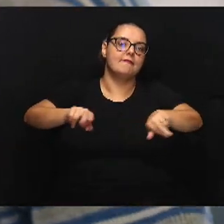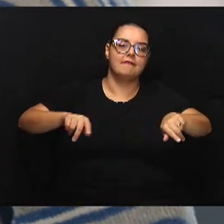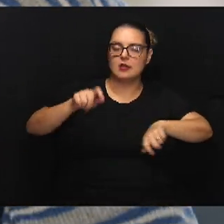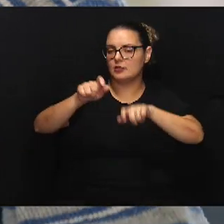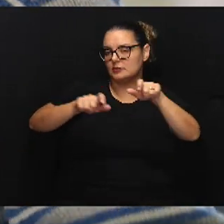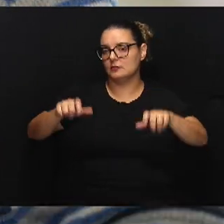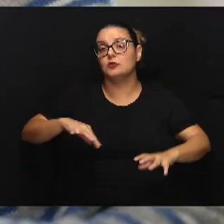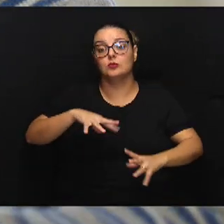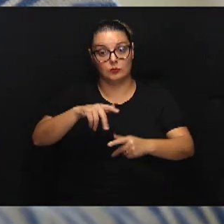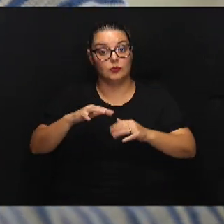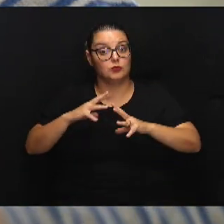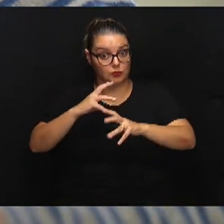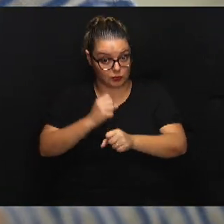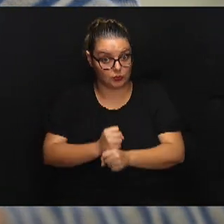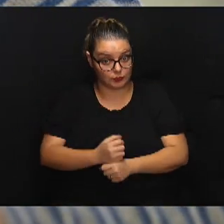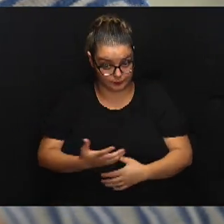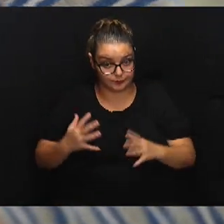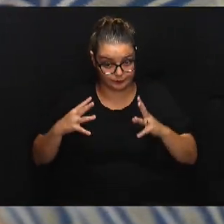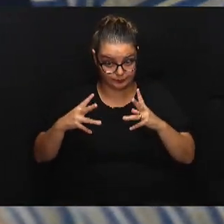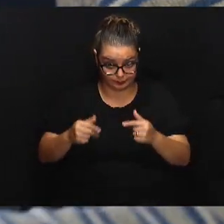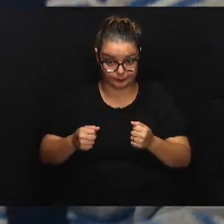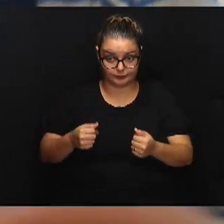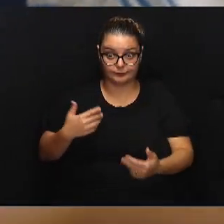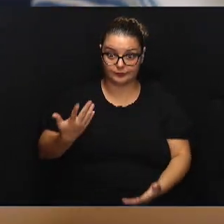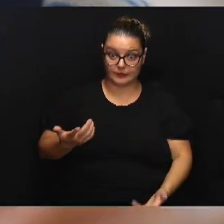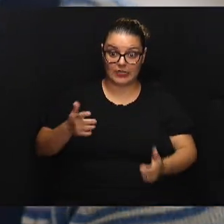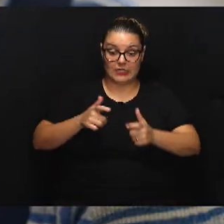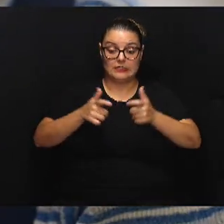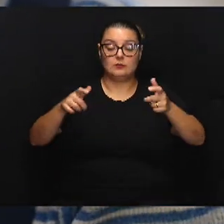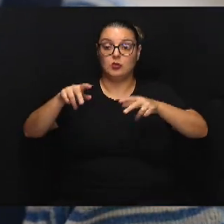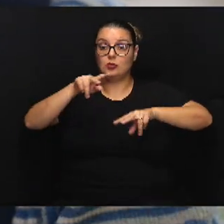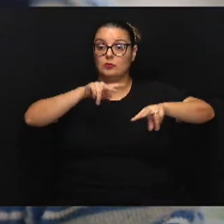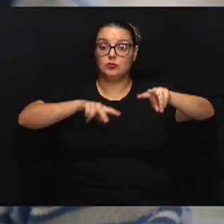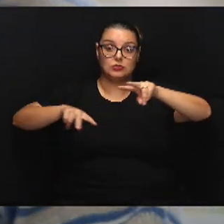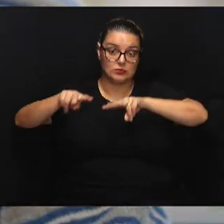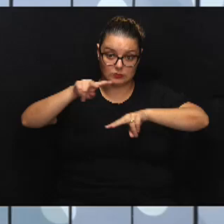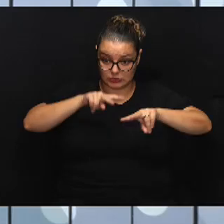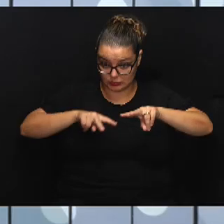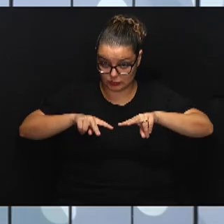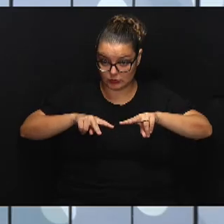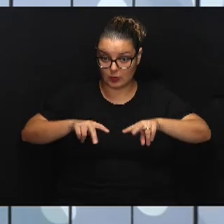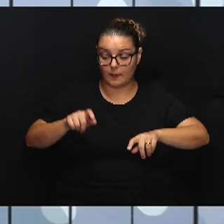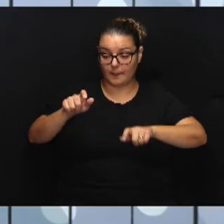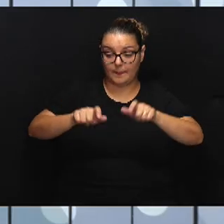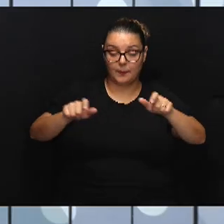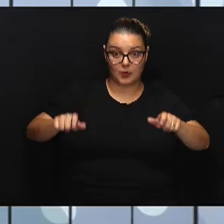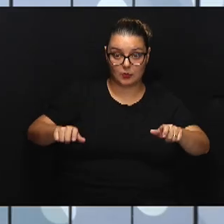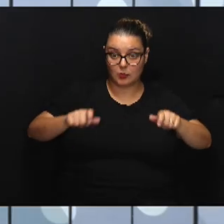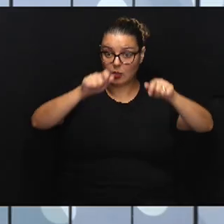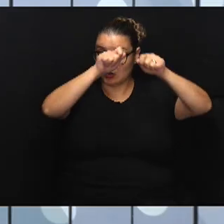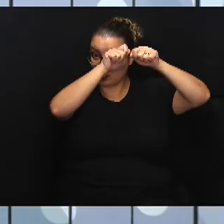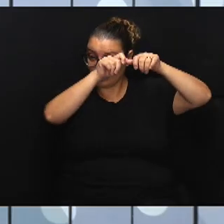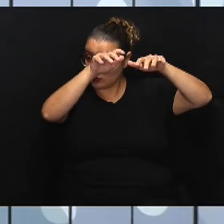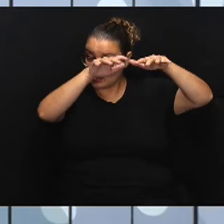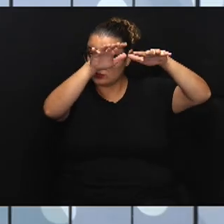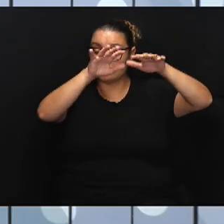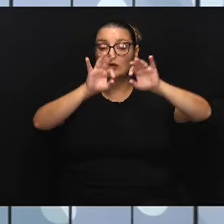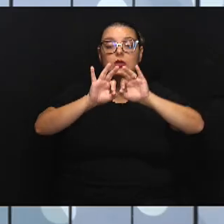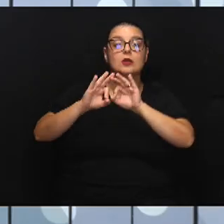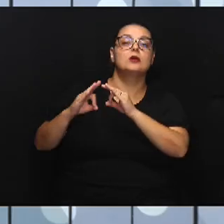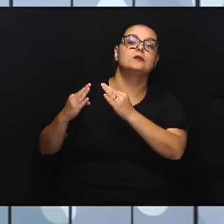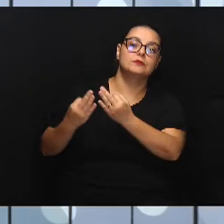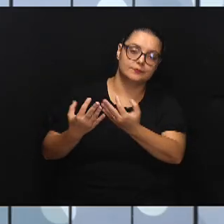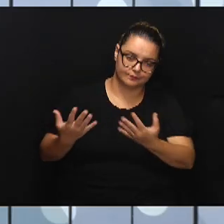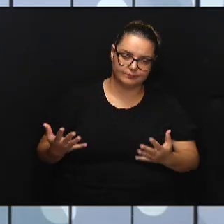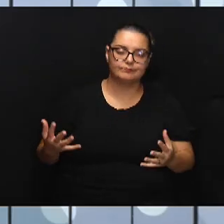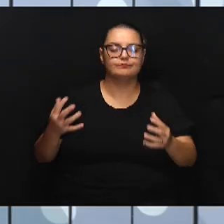no mundo todo. Apesar dessa maior visibilidade, indivíduos com autismo e suas famílias